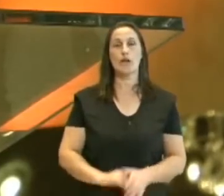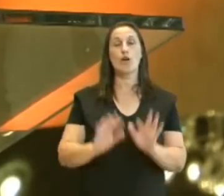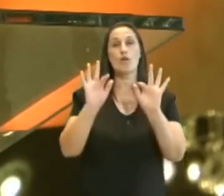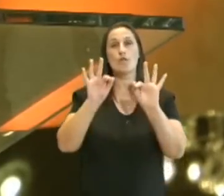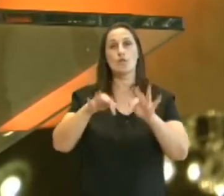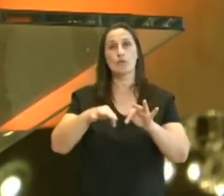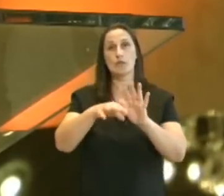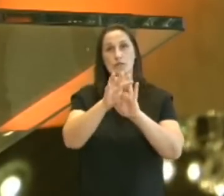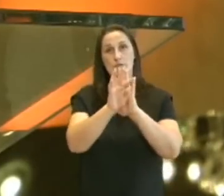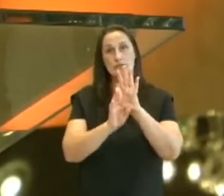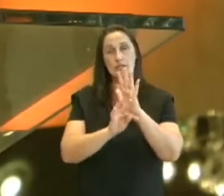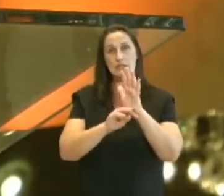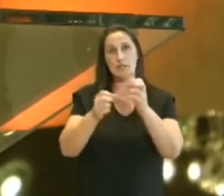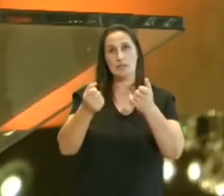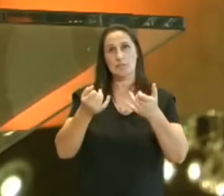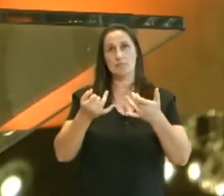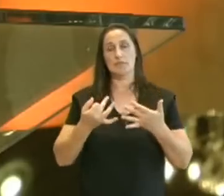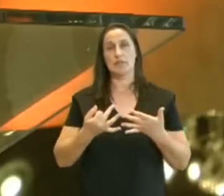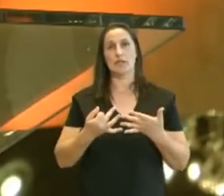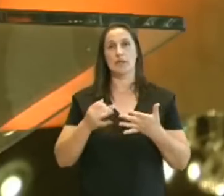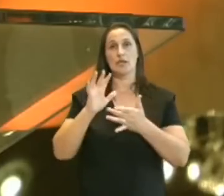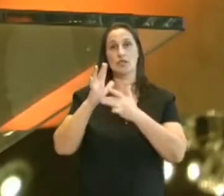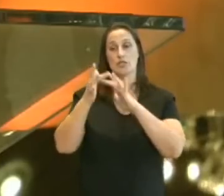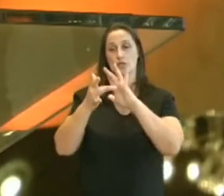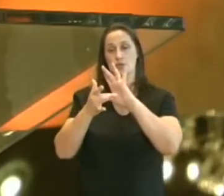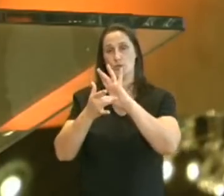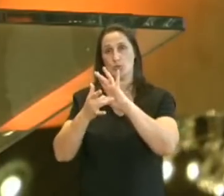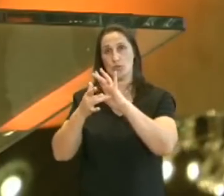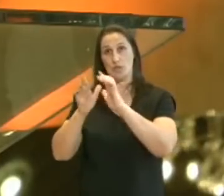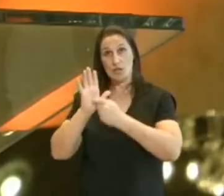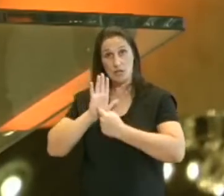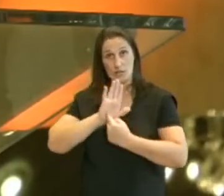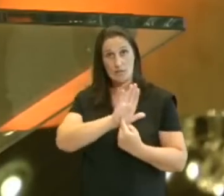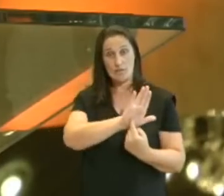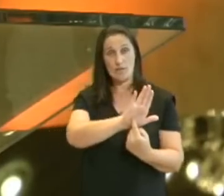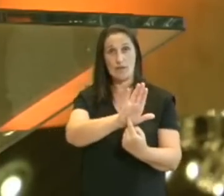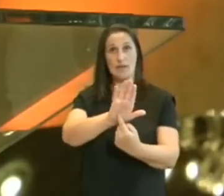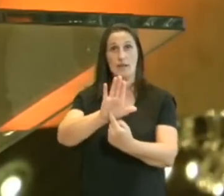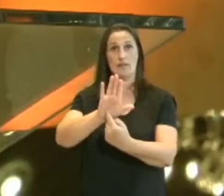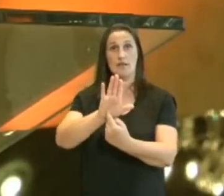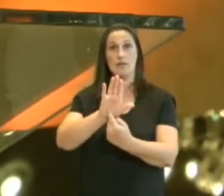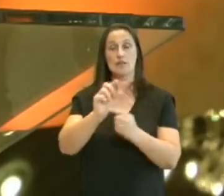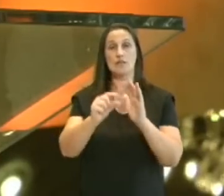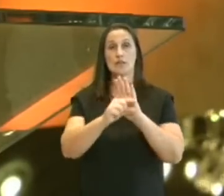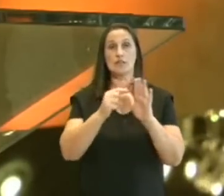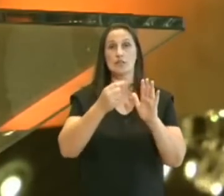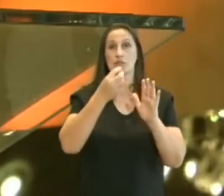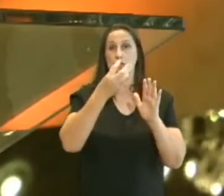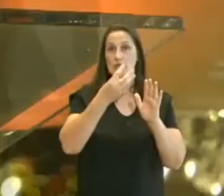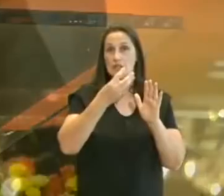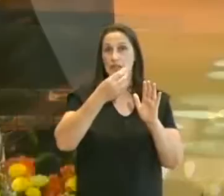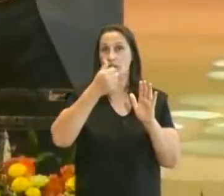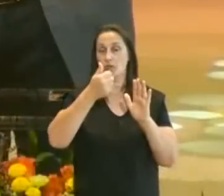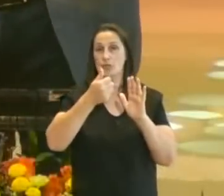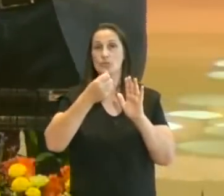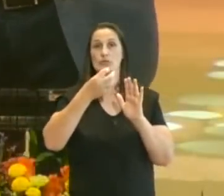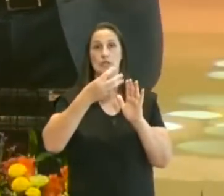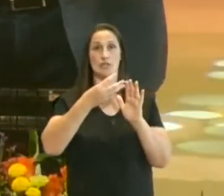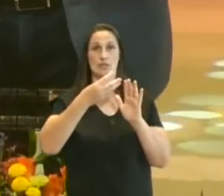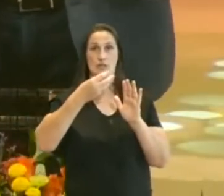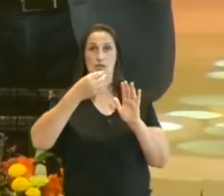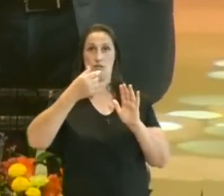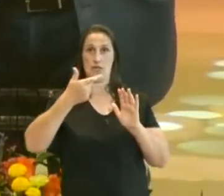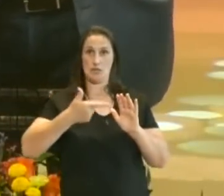texto, Jesus se revela. Versículos 31 e 32 diz assim: então os